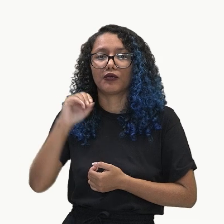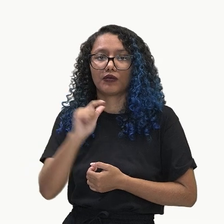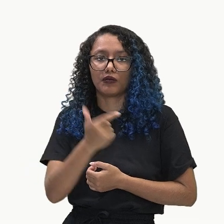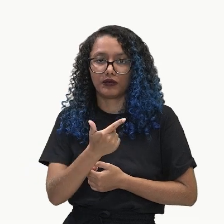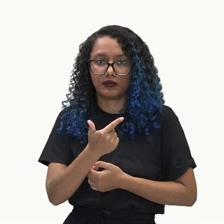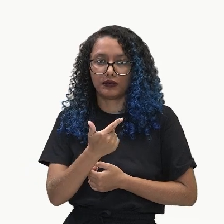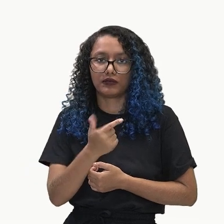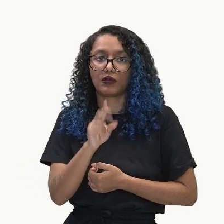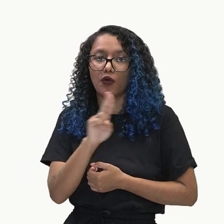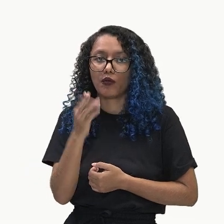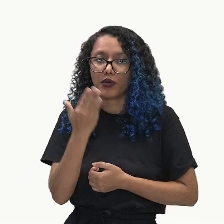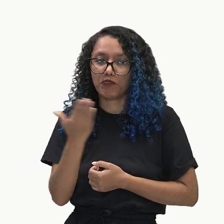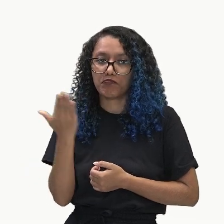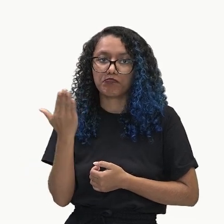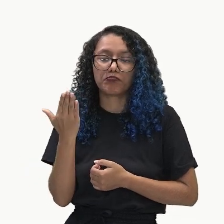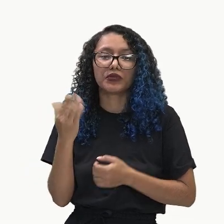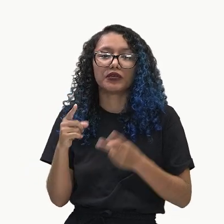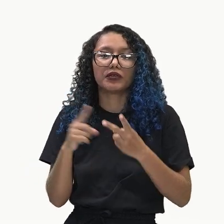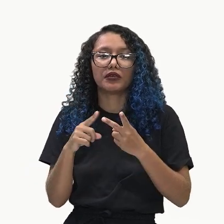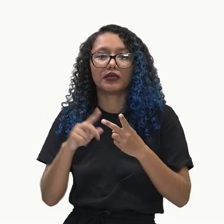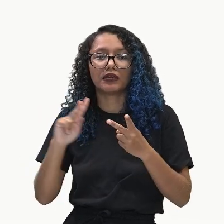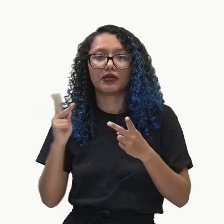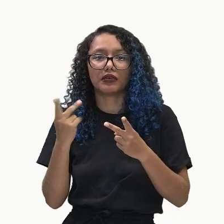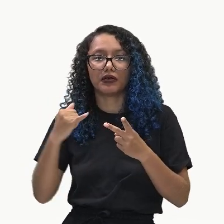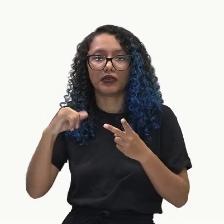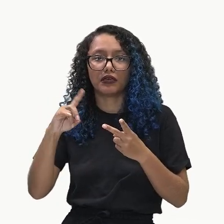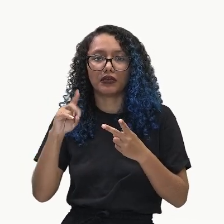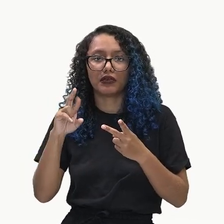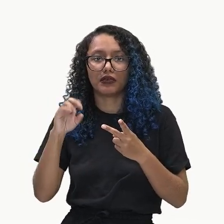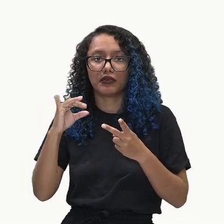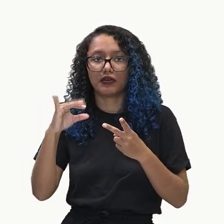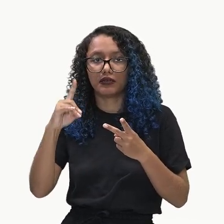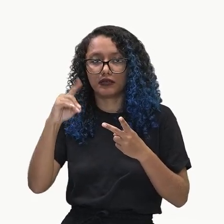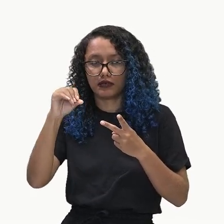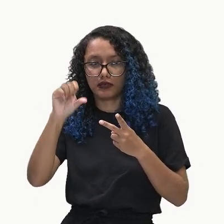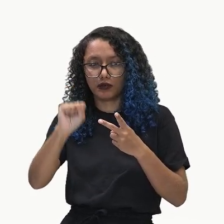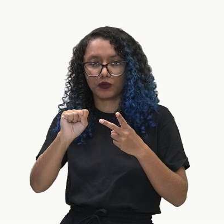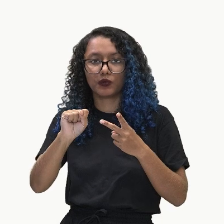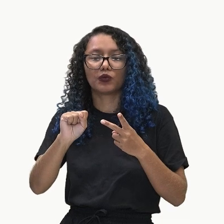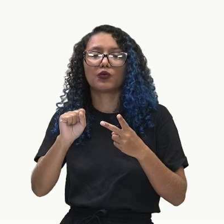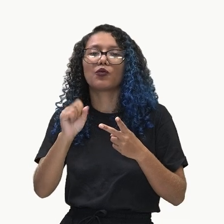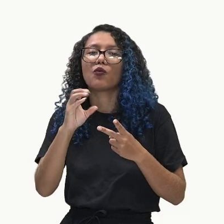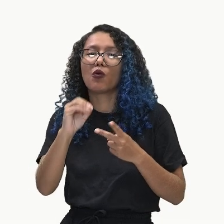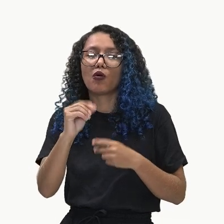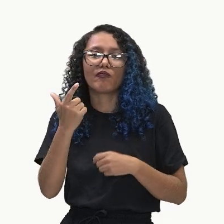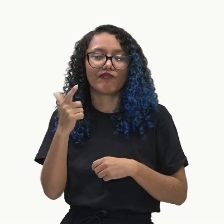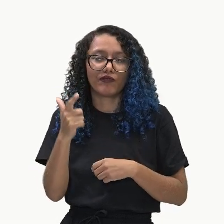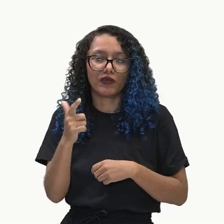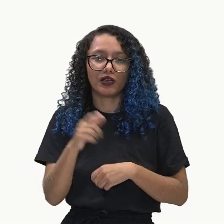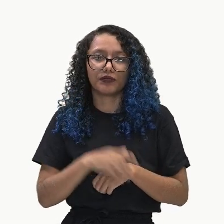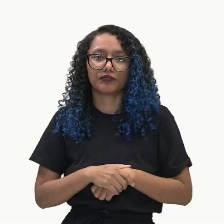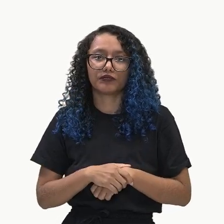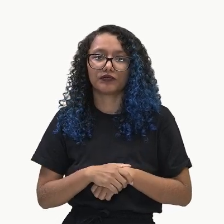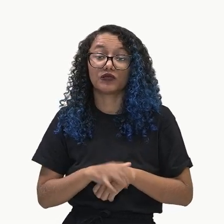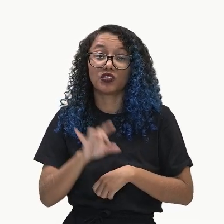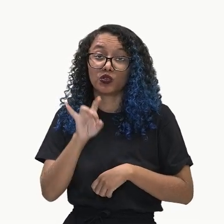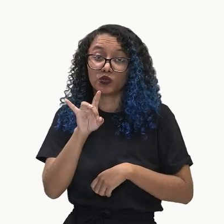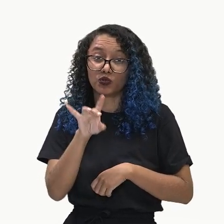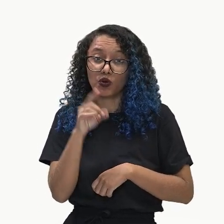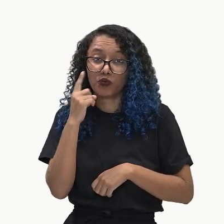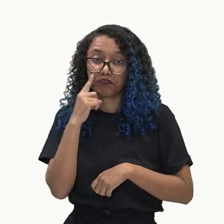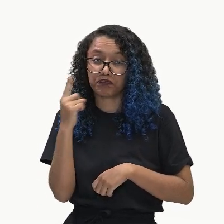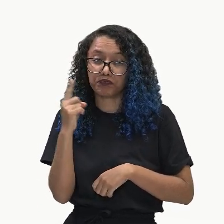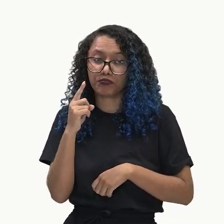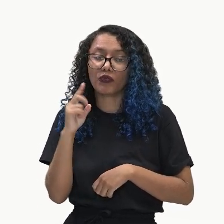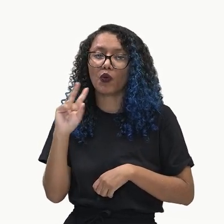e os hidrácidos, que não tem o oxigênio. só vai ter aqui, ó,